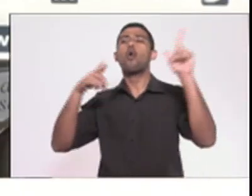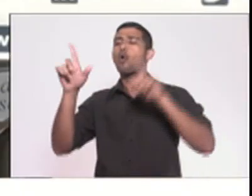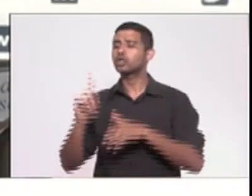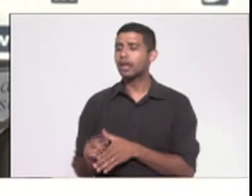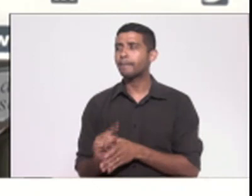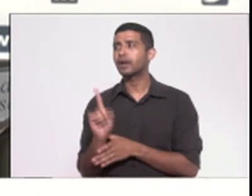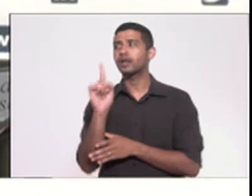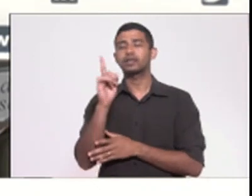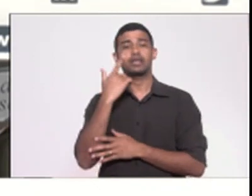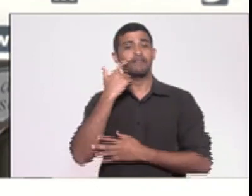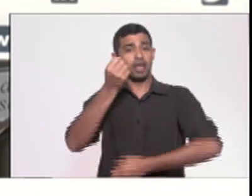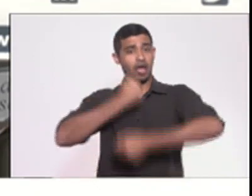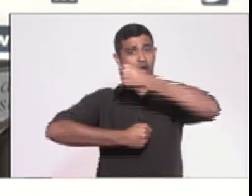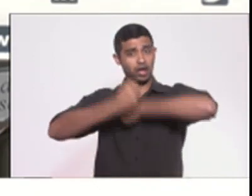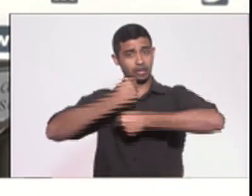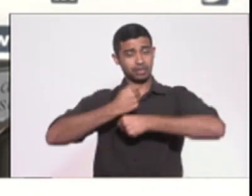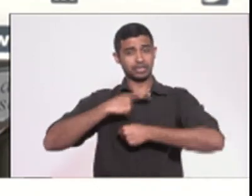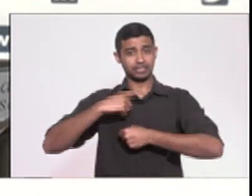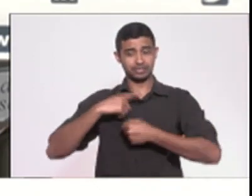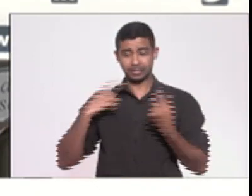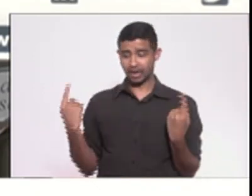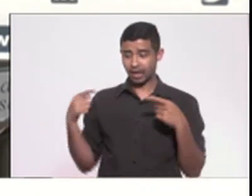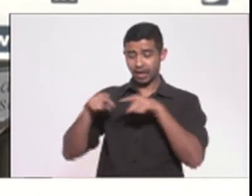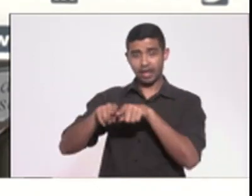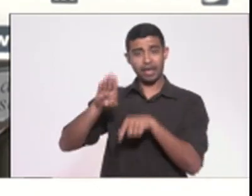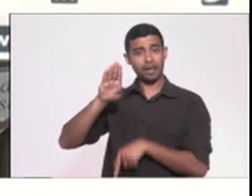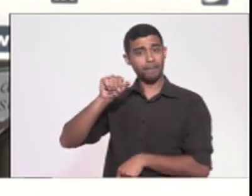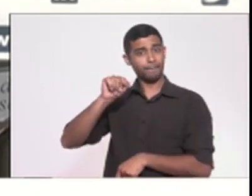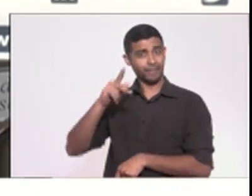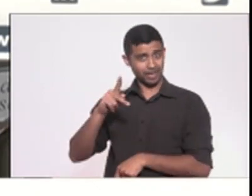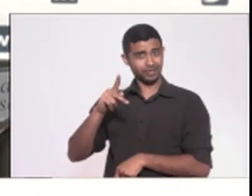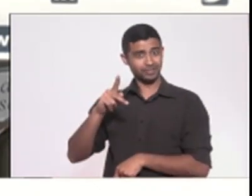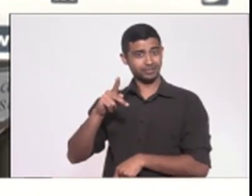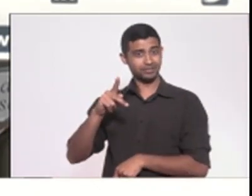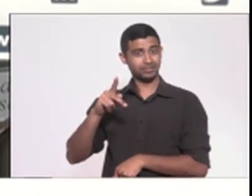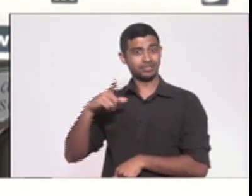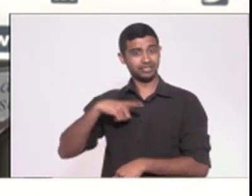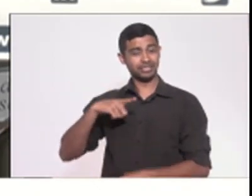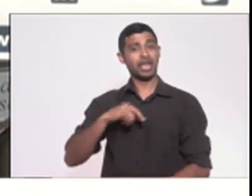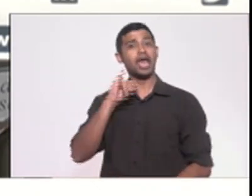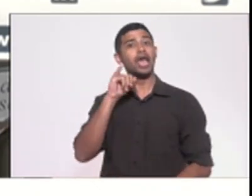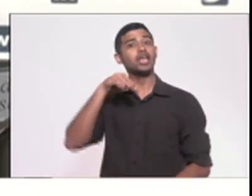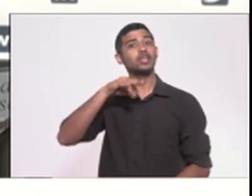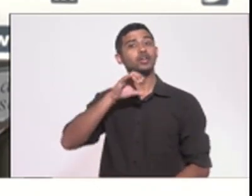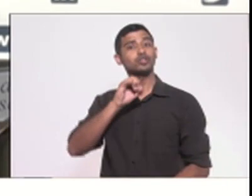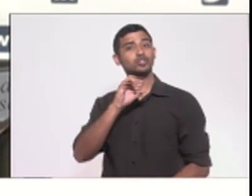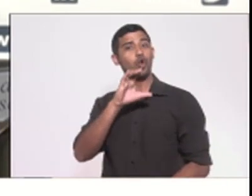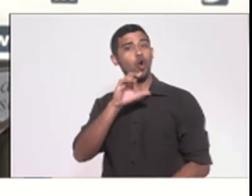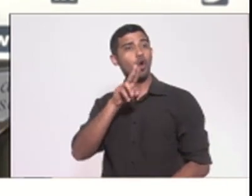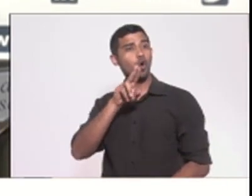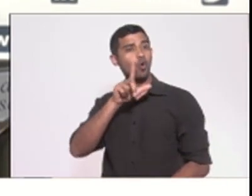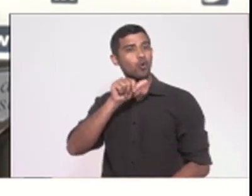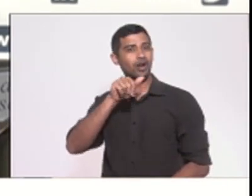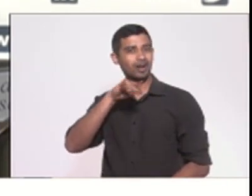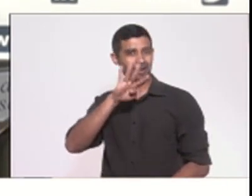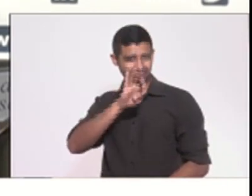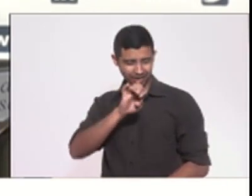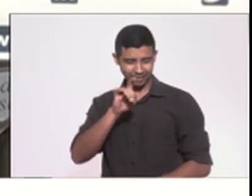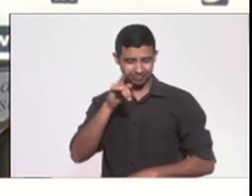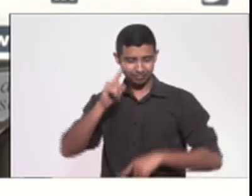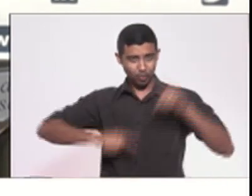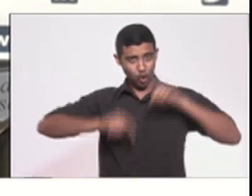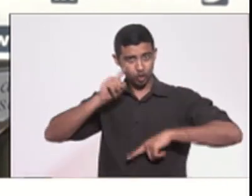tem aqui, ano passado foi lançado em parceria com a BASF, um inoculante que aí o benefício dele maior é